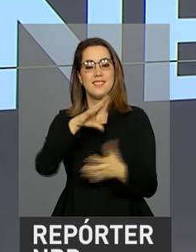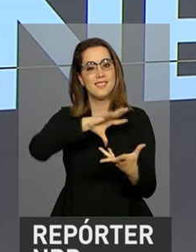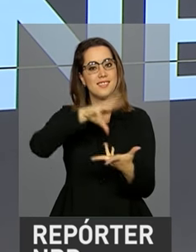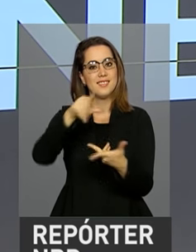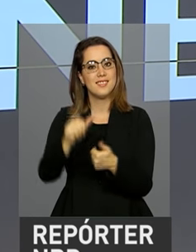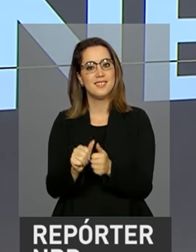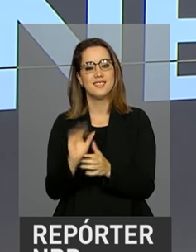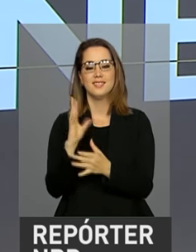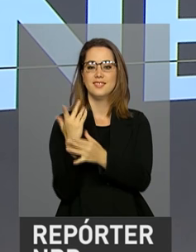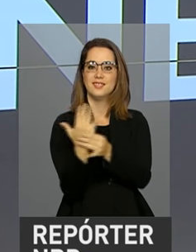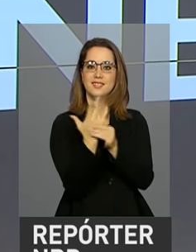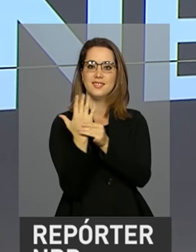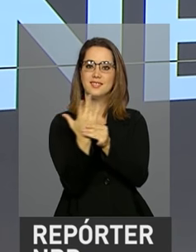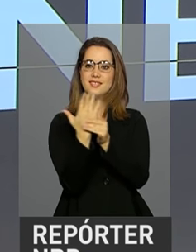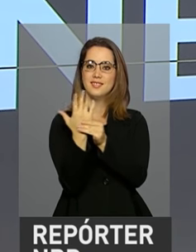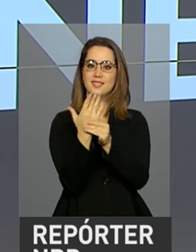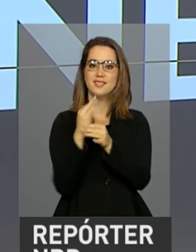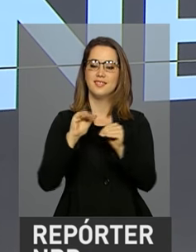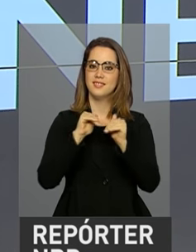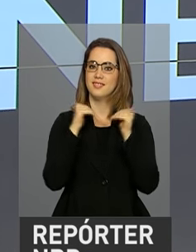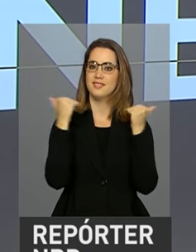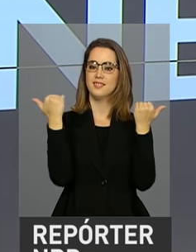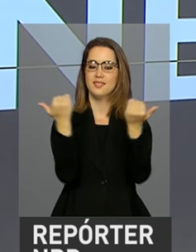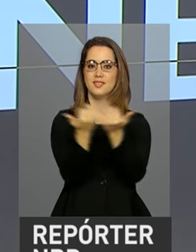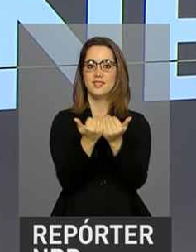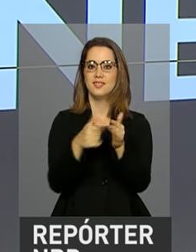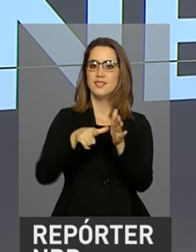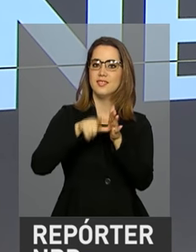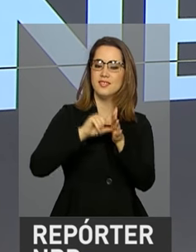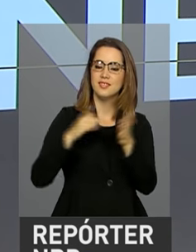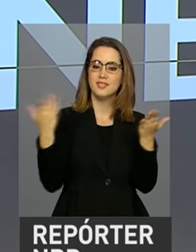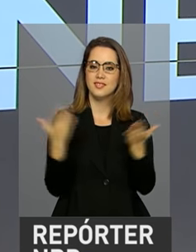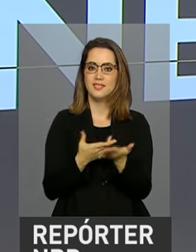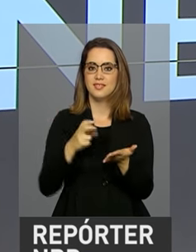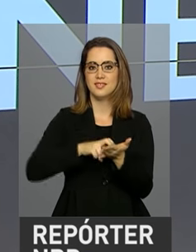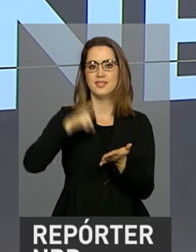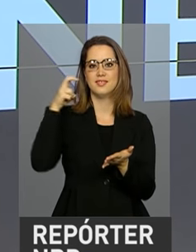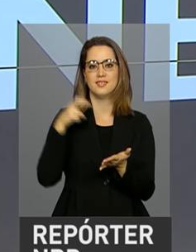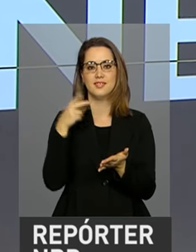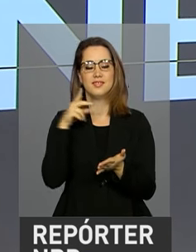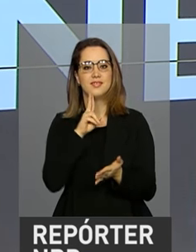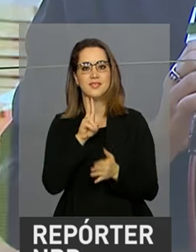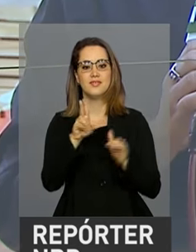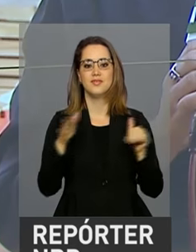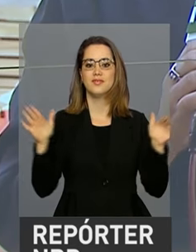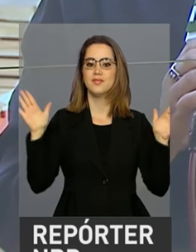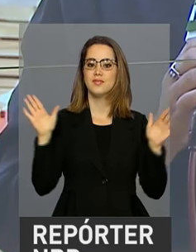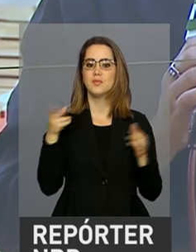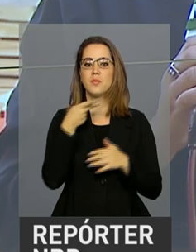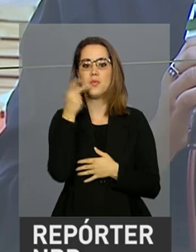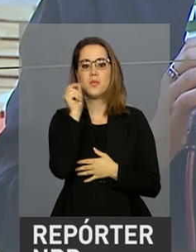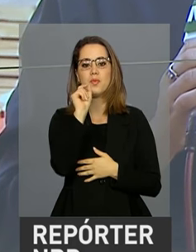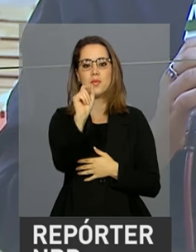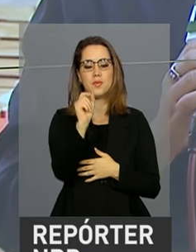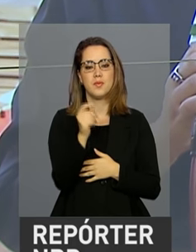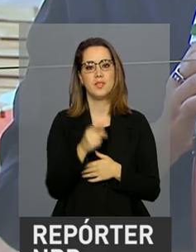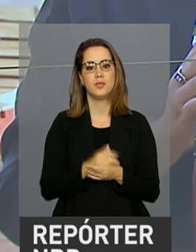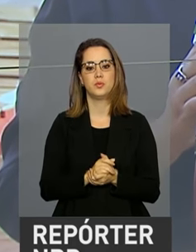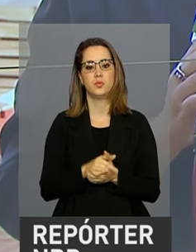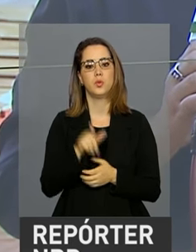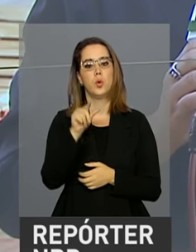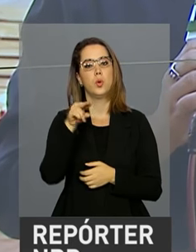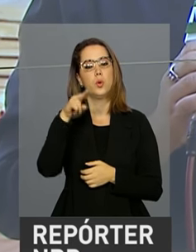Tocha Olímpica no Maracanã mas antes agora cedo ela deu uma passada pelo Cristo Redentor quem conta pra gente direto do Rio é Luana Ken